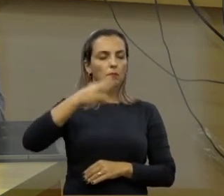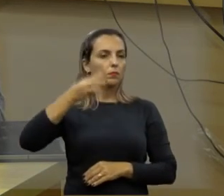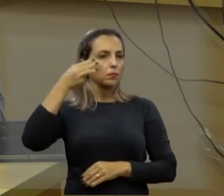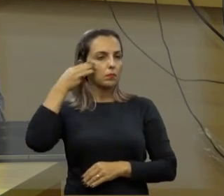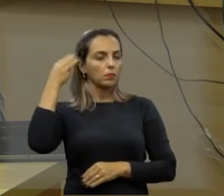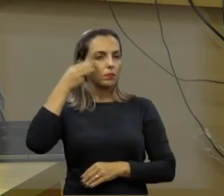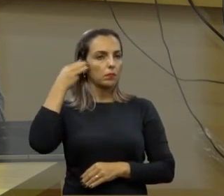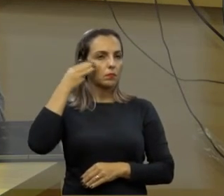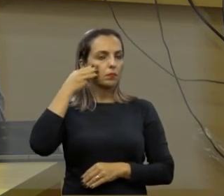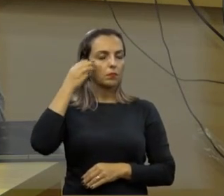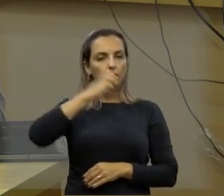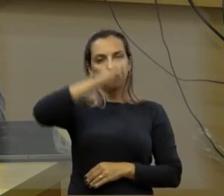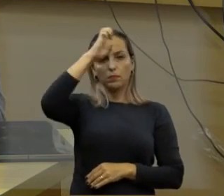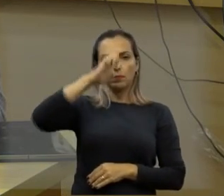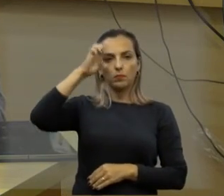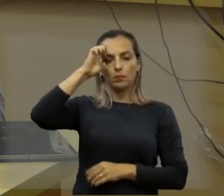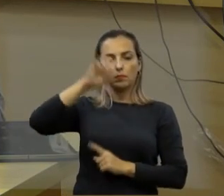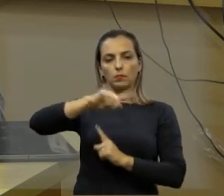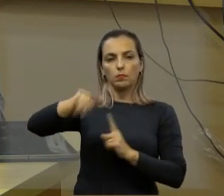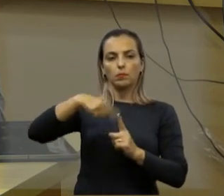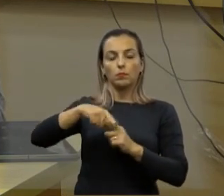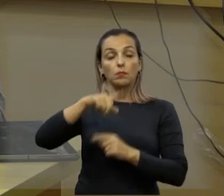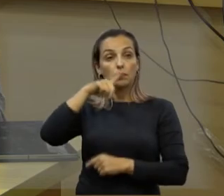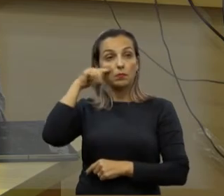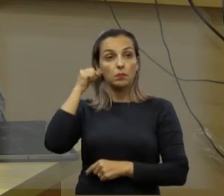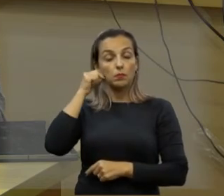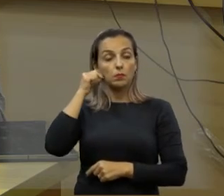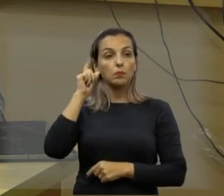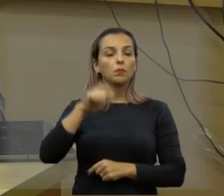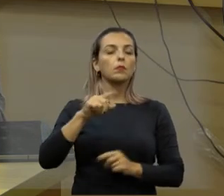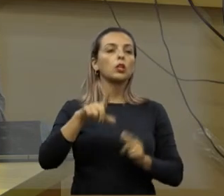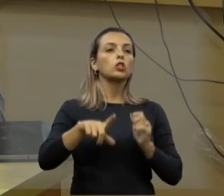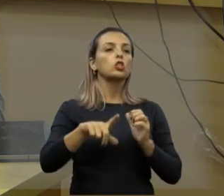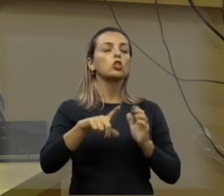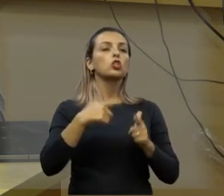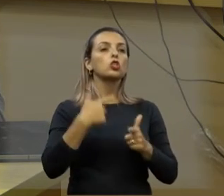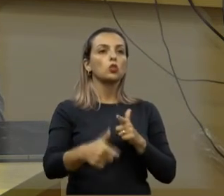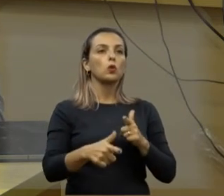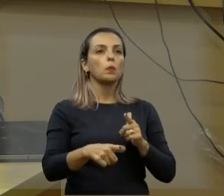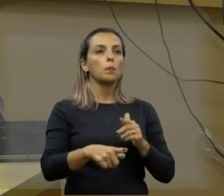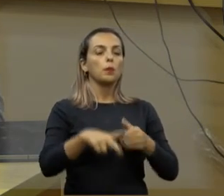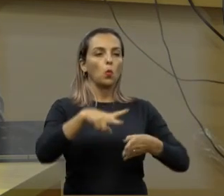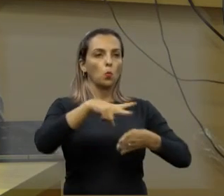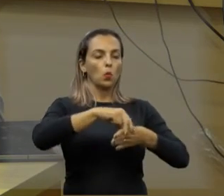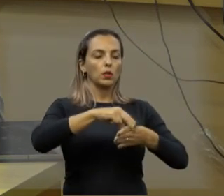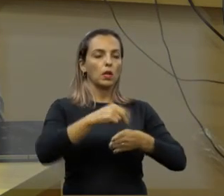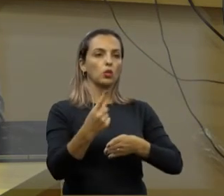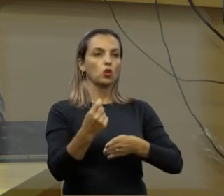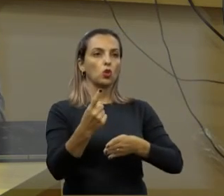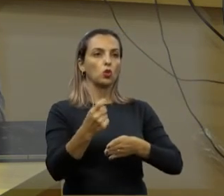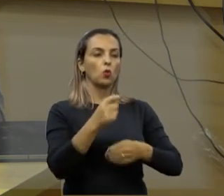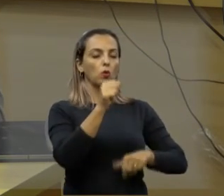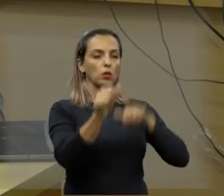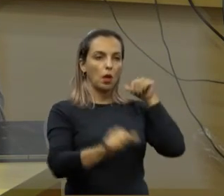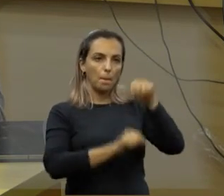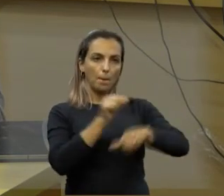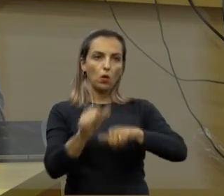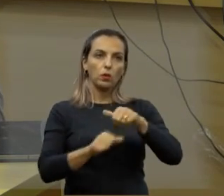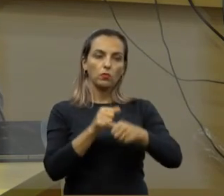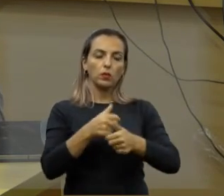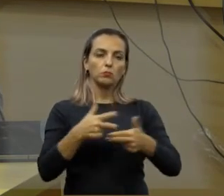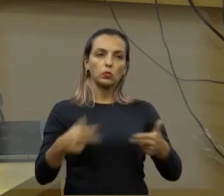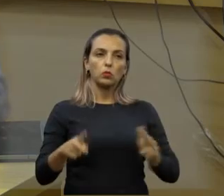Guilherme Blanco Edson Réu e Luna Meyer modifica diretriz constante no anexo único do projeto de lei 47 de